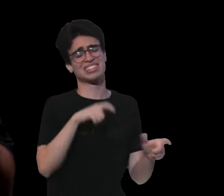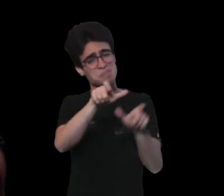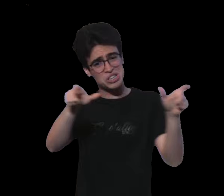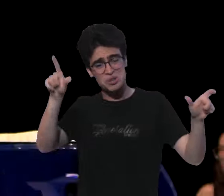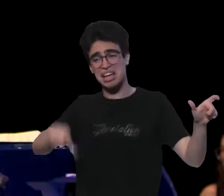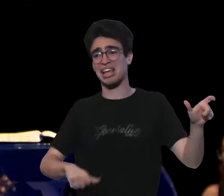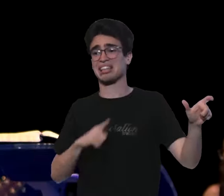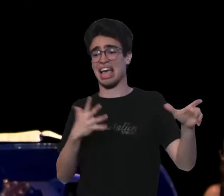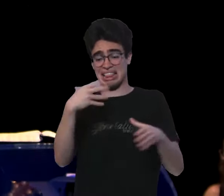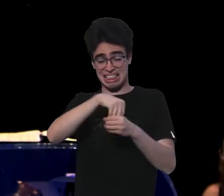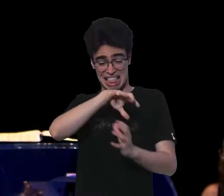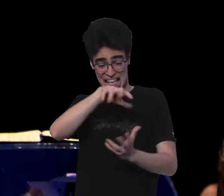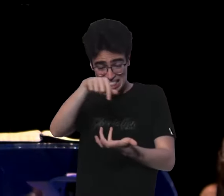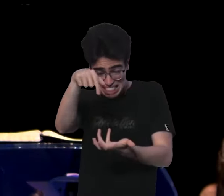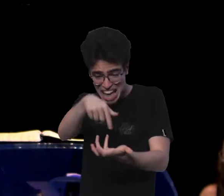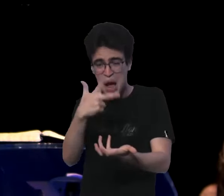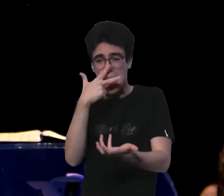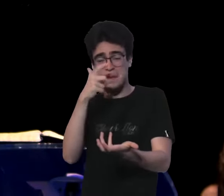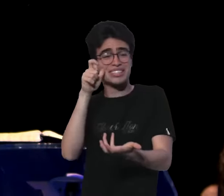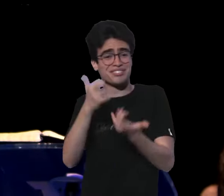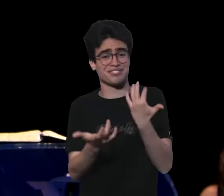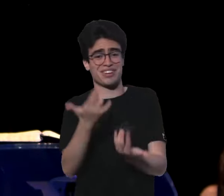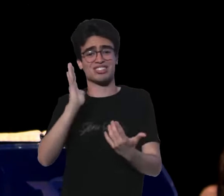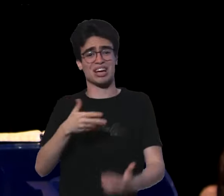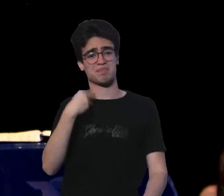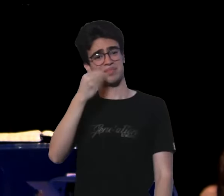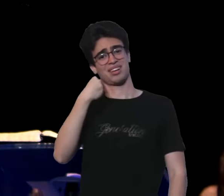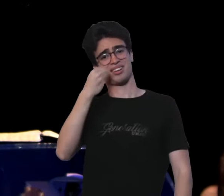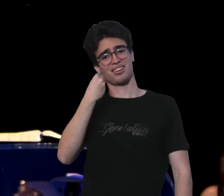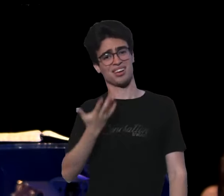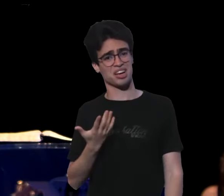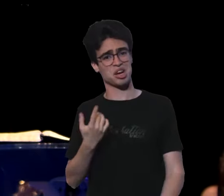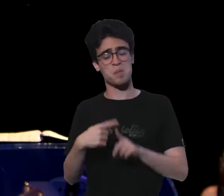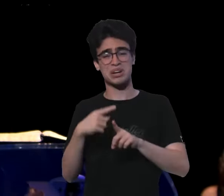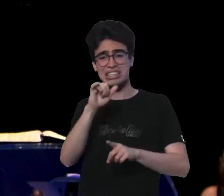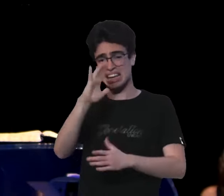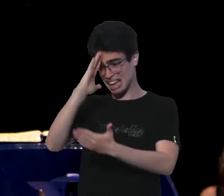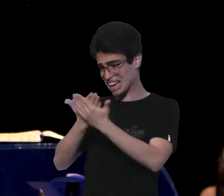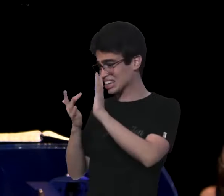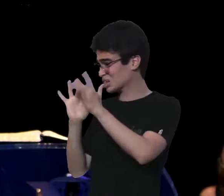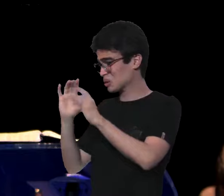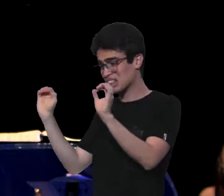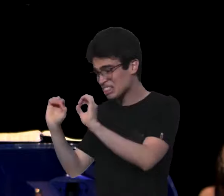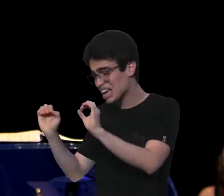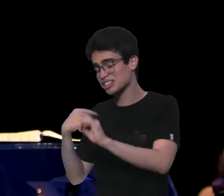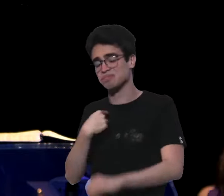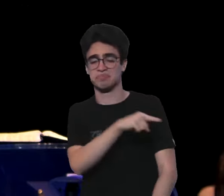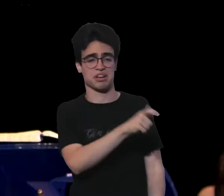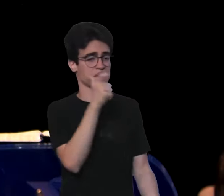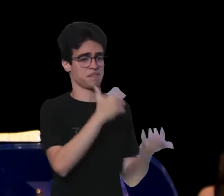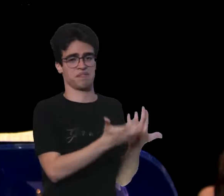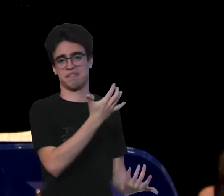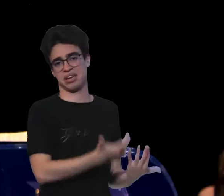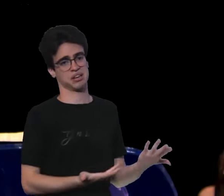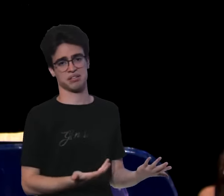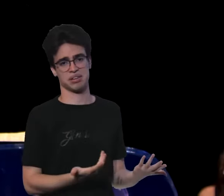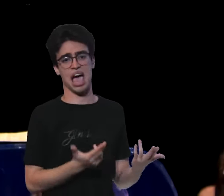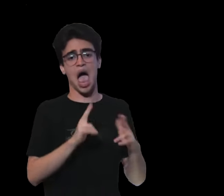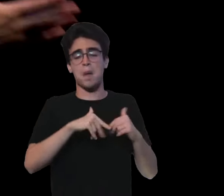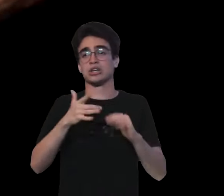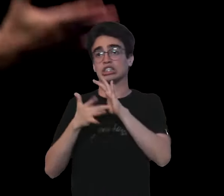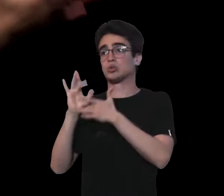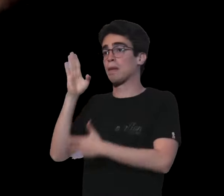terra, antes de ir para o inferno, porque se você não crê em Jesus, você vai para o inferno, cara. E não porque Jesus é mau, é